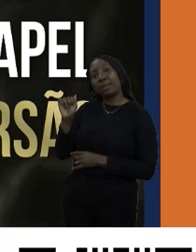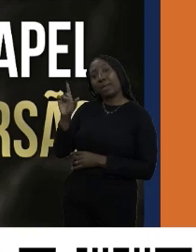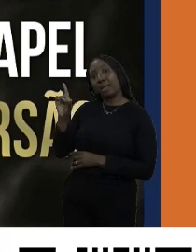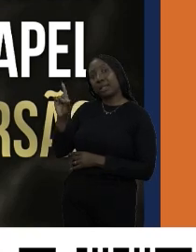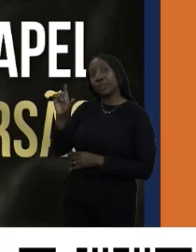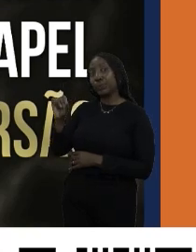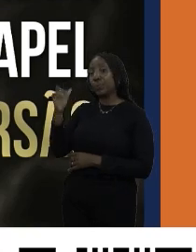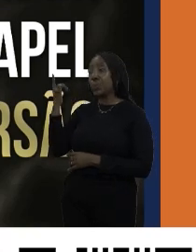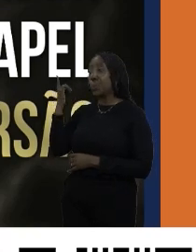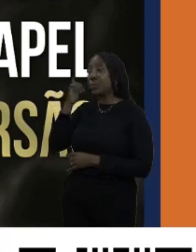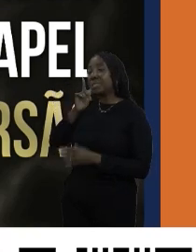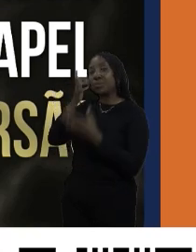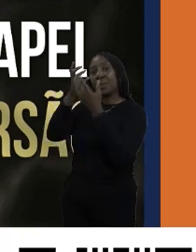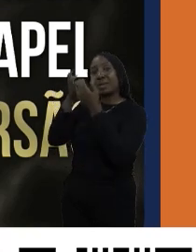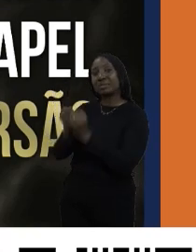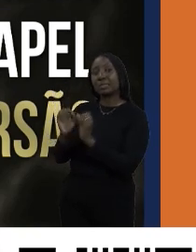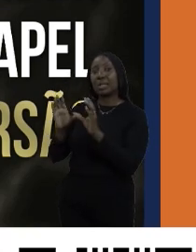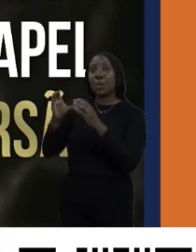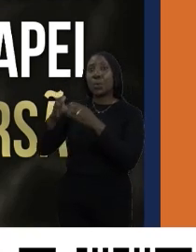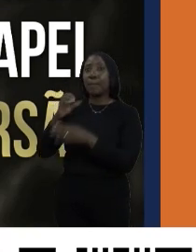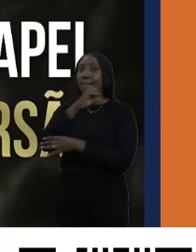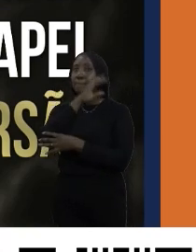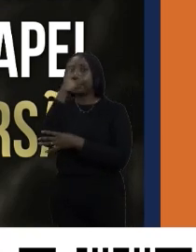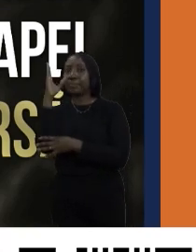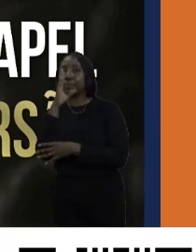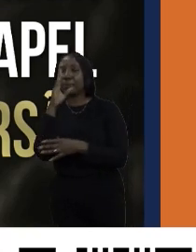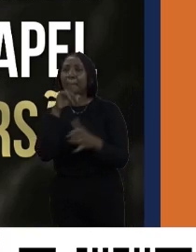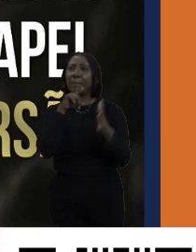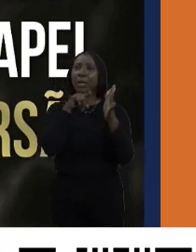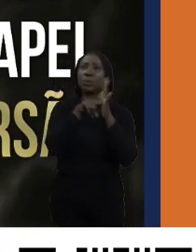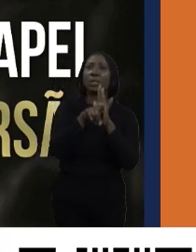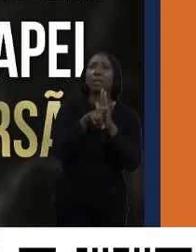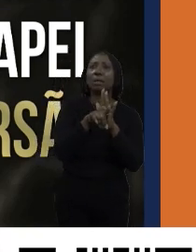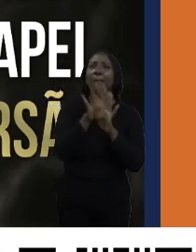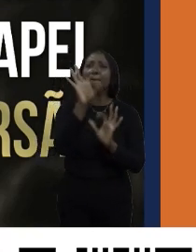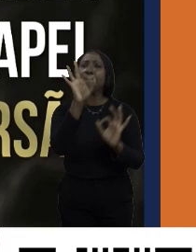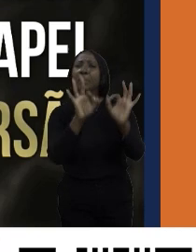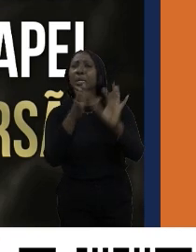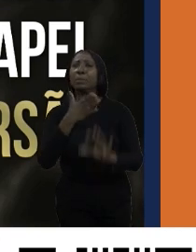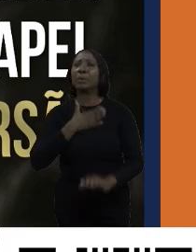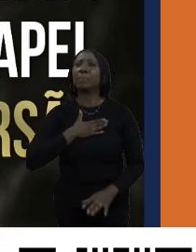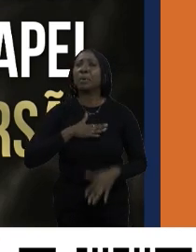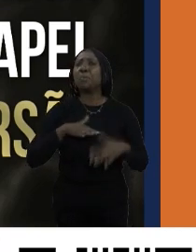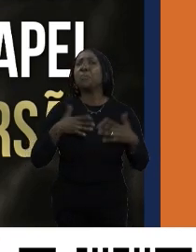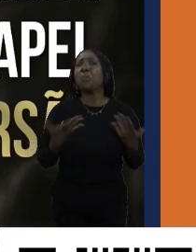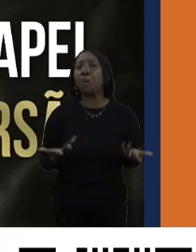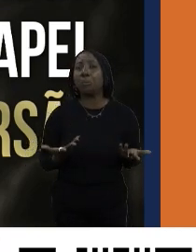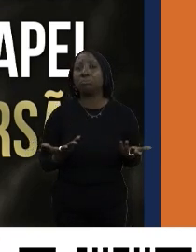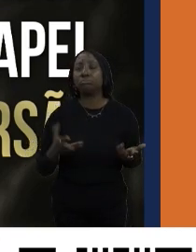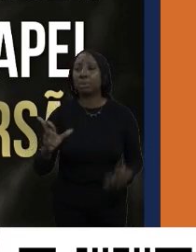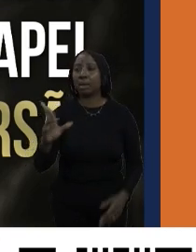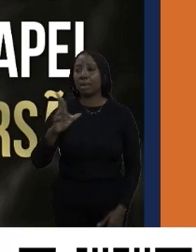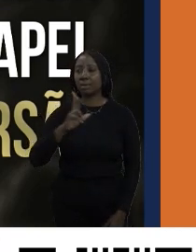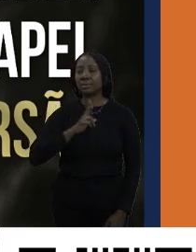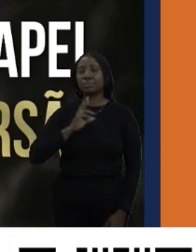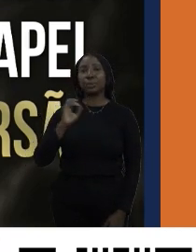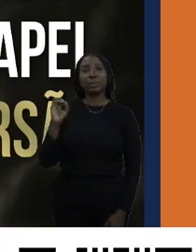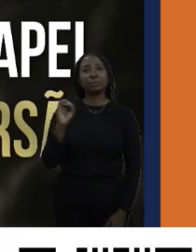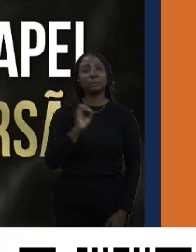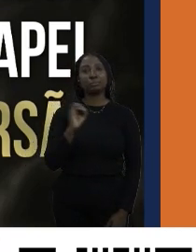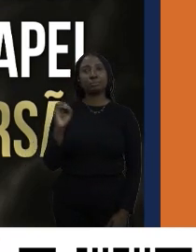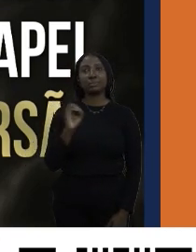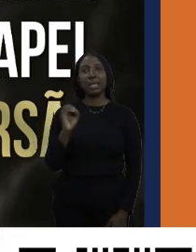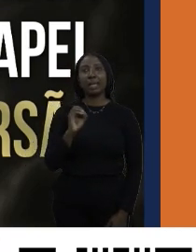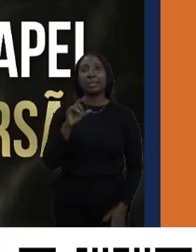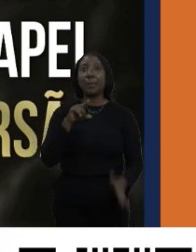ele. Bernardo, quais são os seus planos para mim na seleção brasileira? E ele fala... Fica em silêncio durante um período.